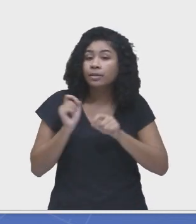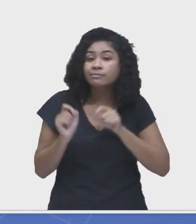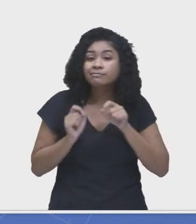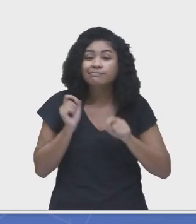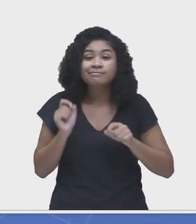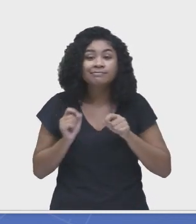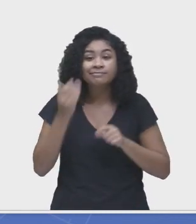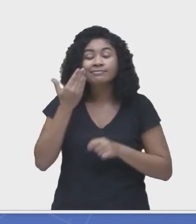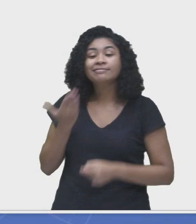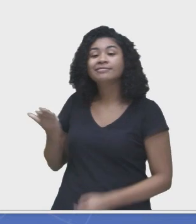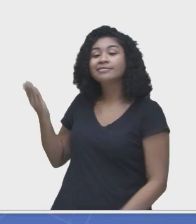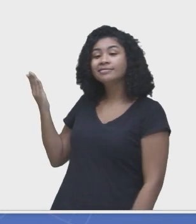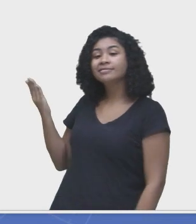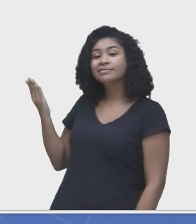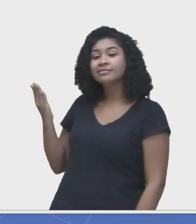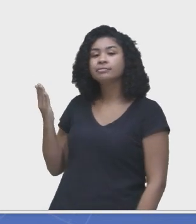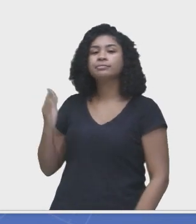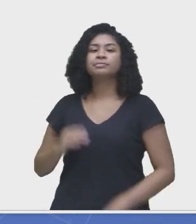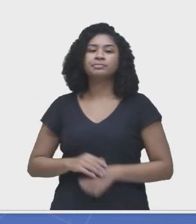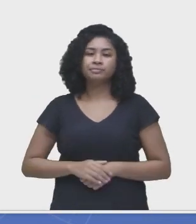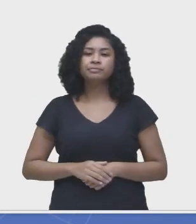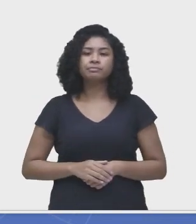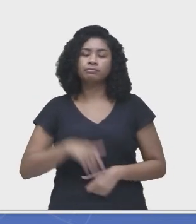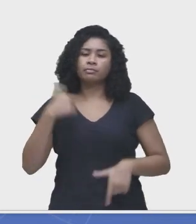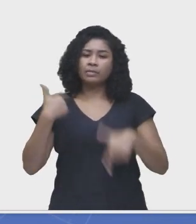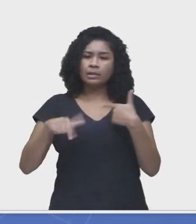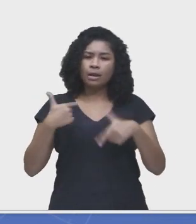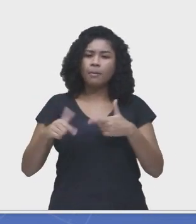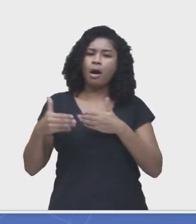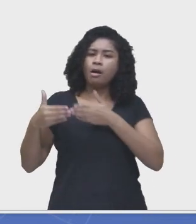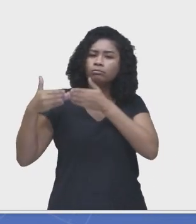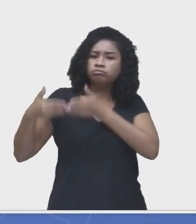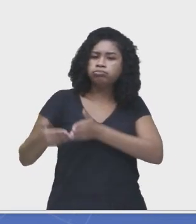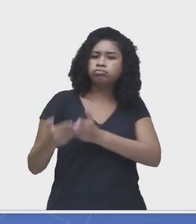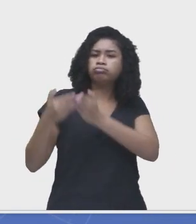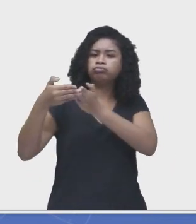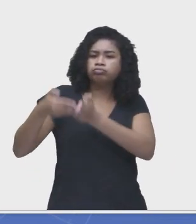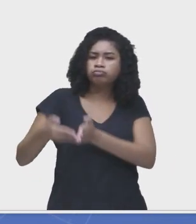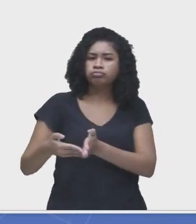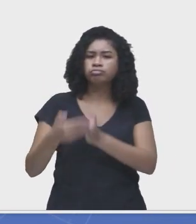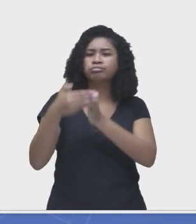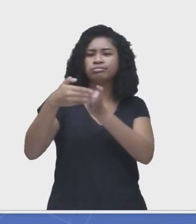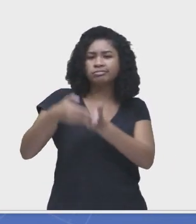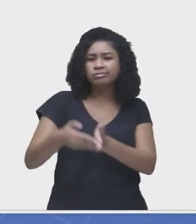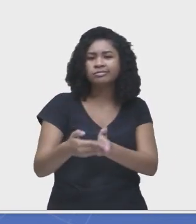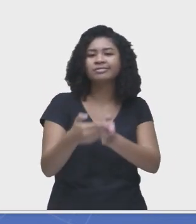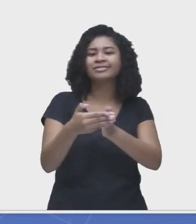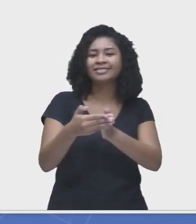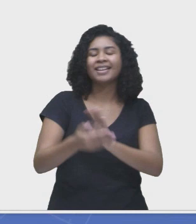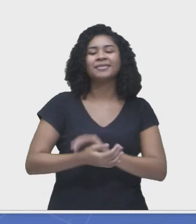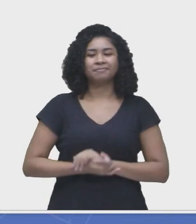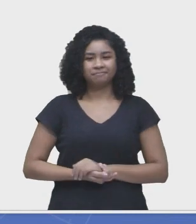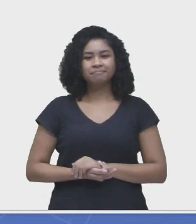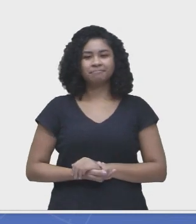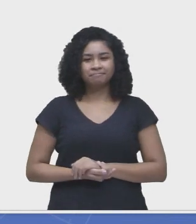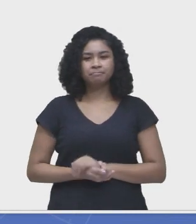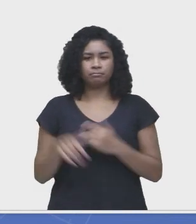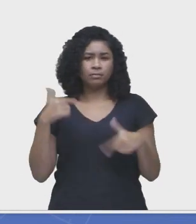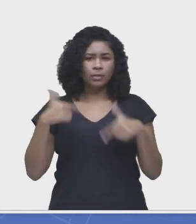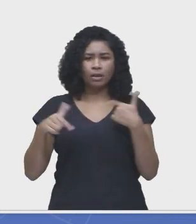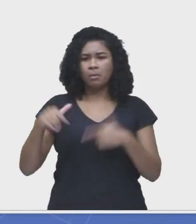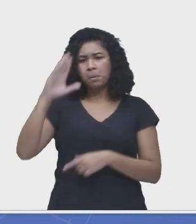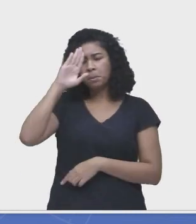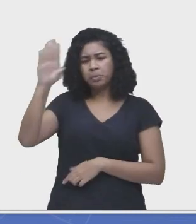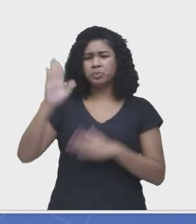A técnica da navegação. Só um minutinho, vai aparecer para vocês. Isso mesmo. Os fenícios se dedicavam principalmente